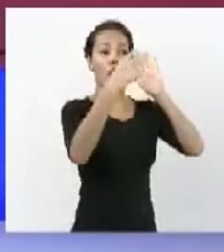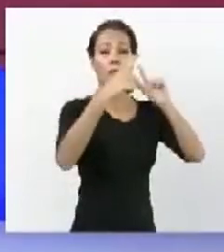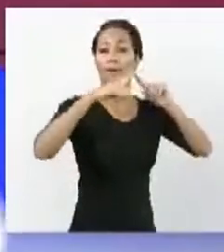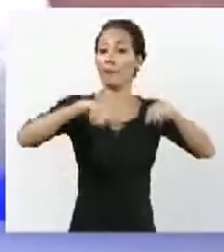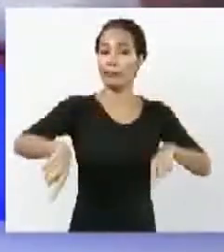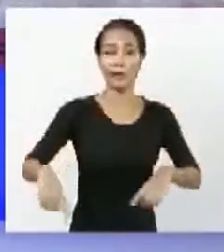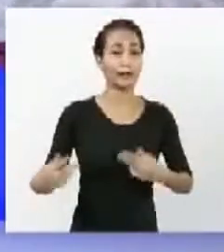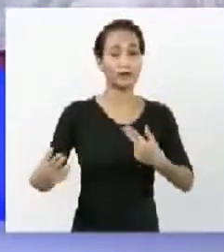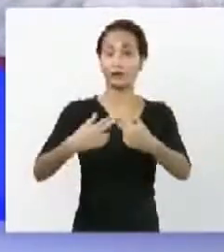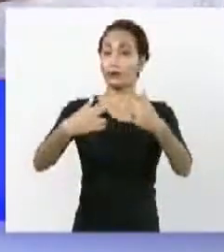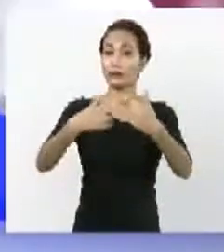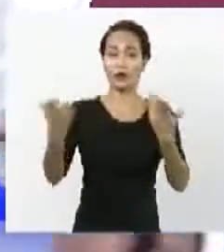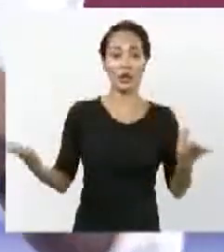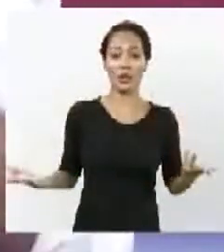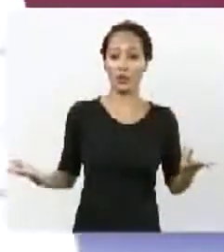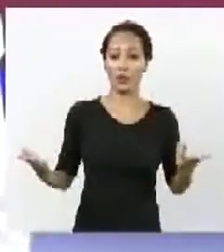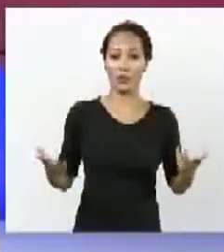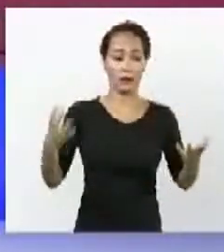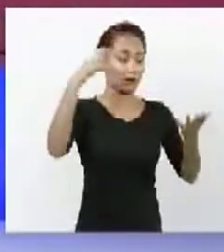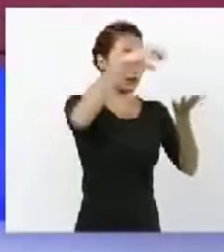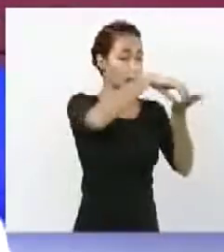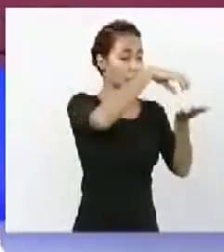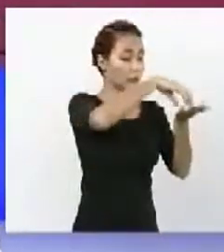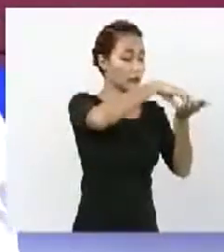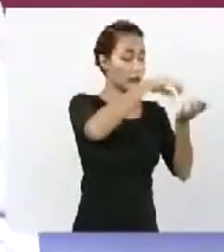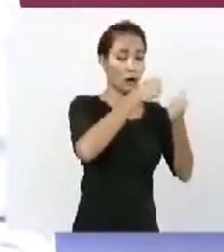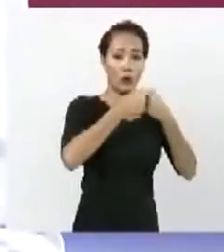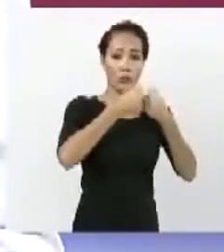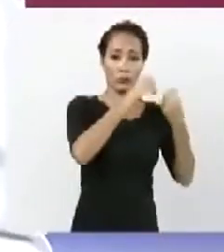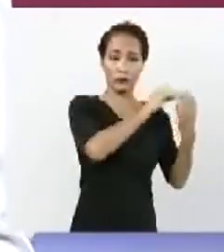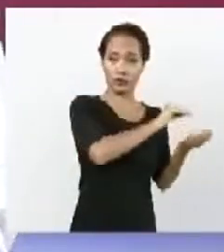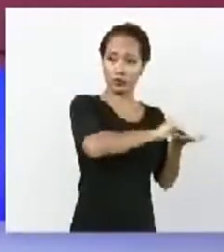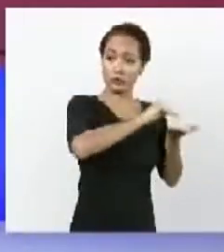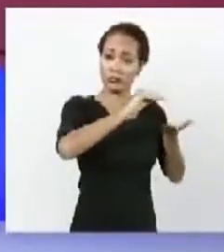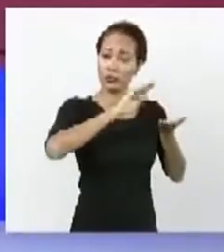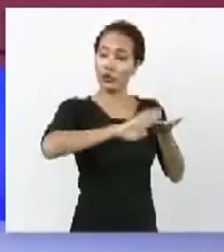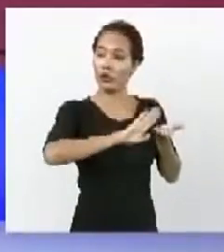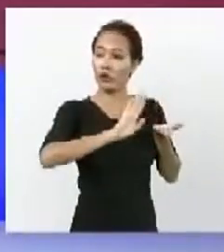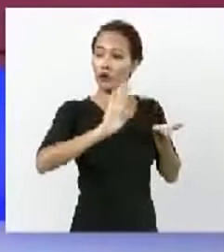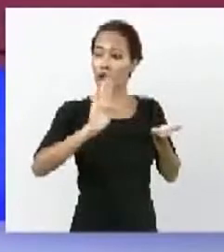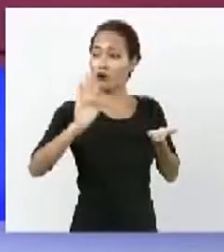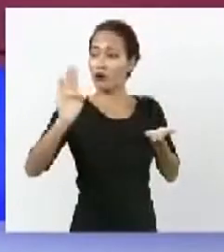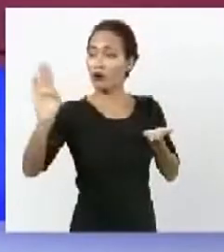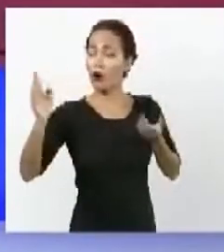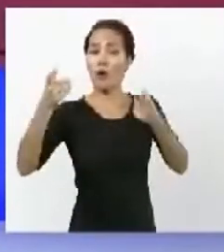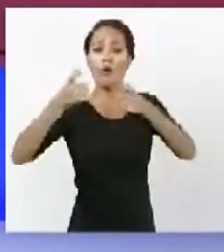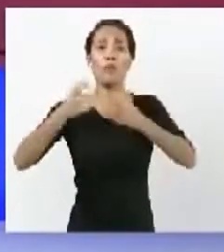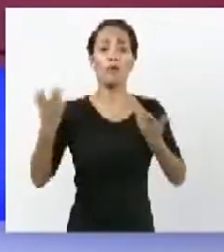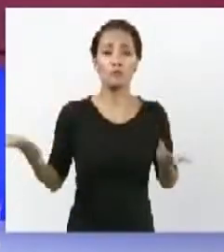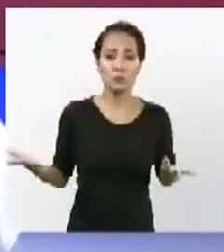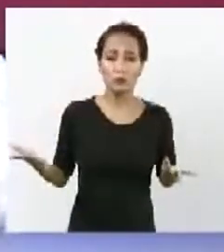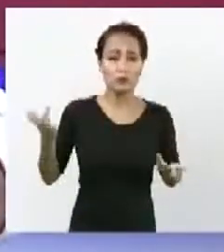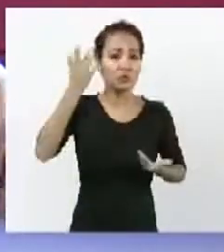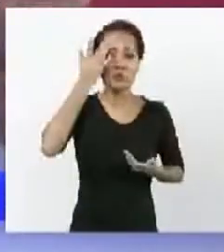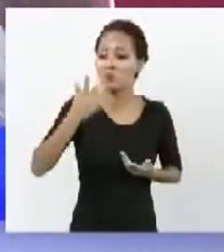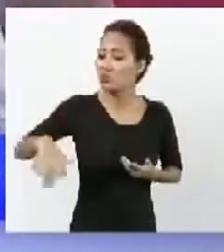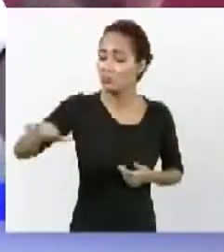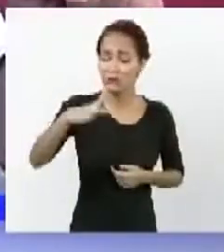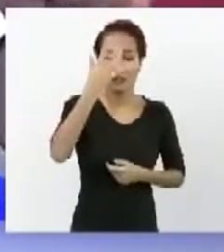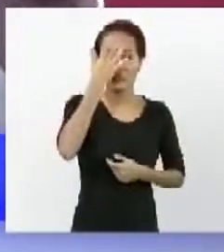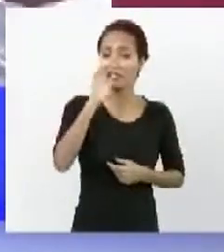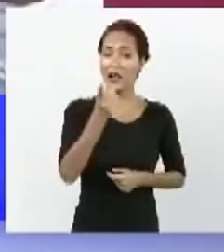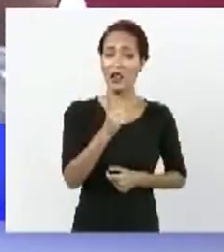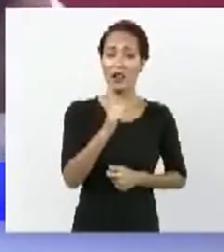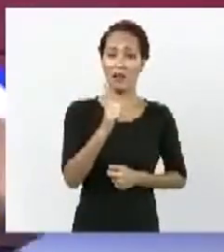função que sai para lugar nenhum. A população de Belém não sabe para onde o BRT sai. E mais, hoje, se qualquer pessoa